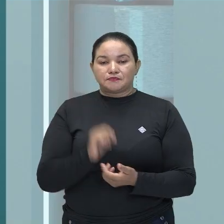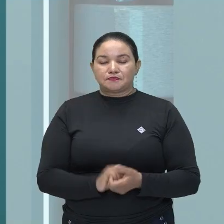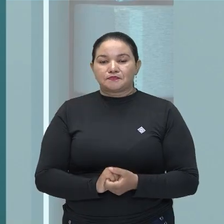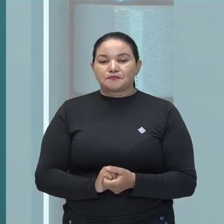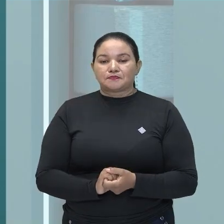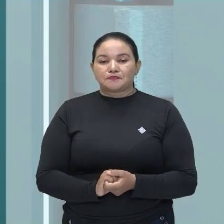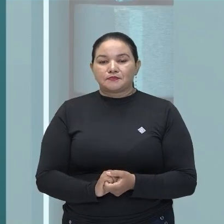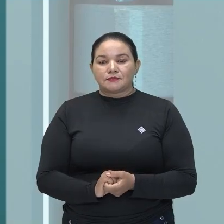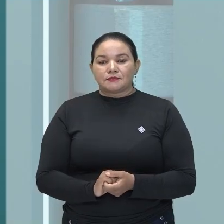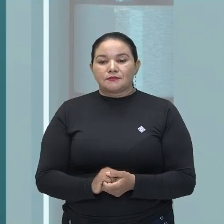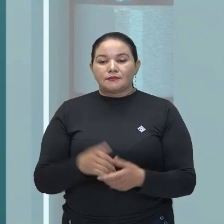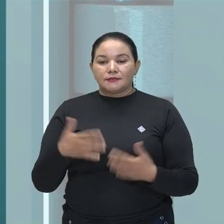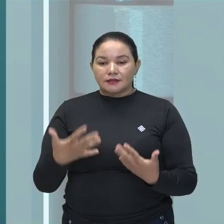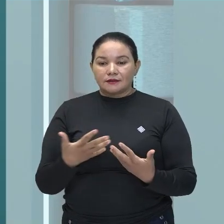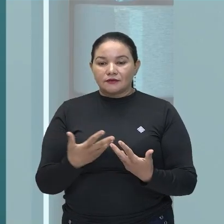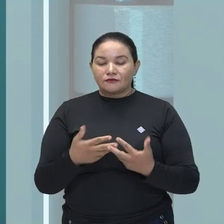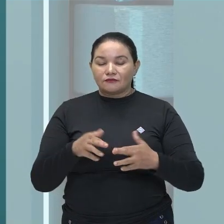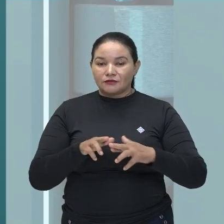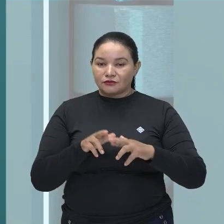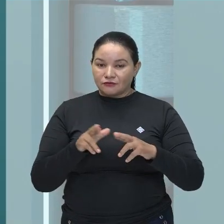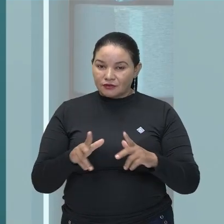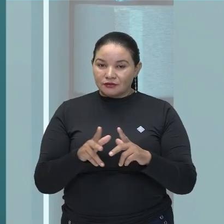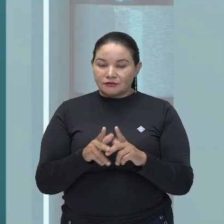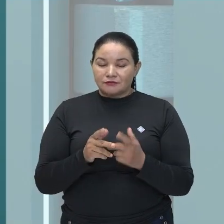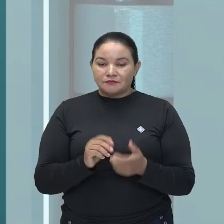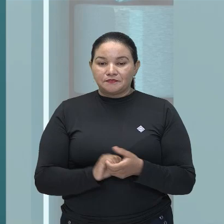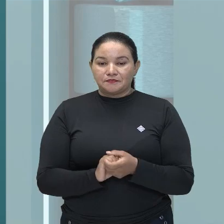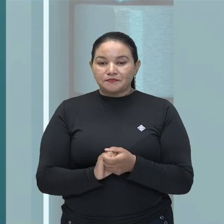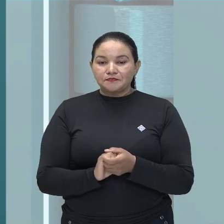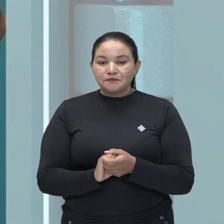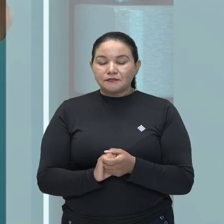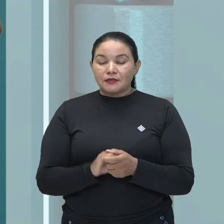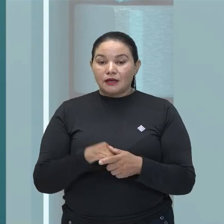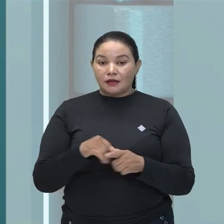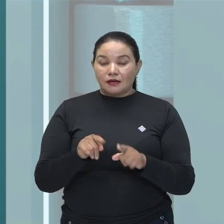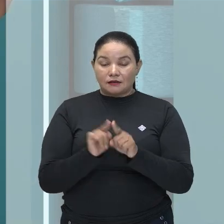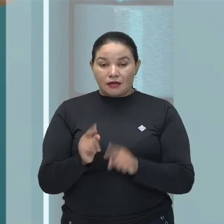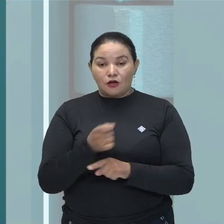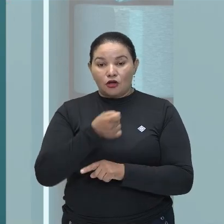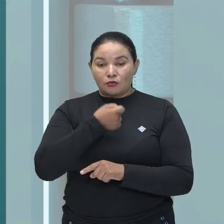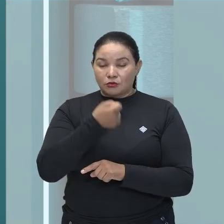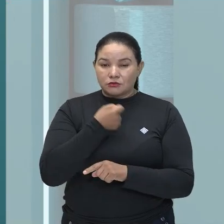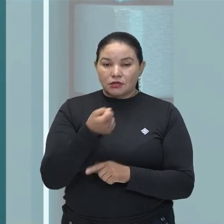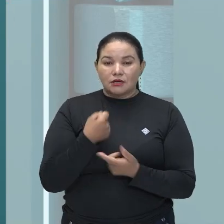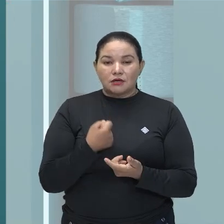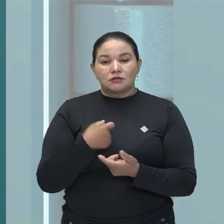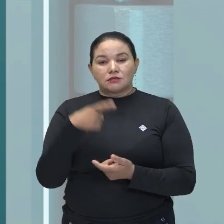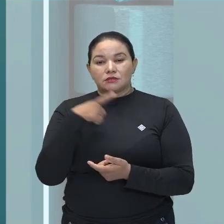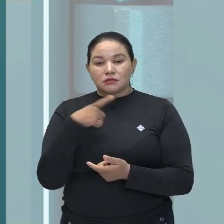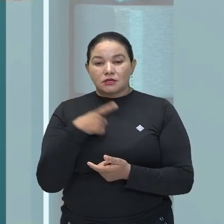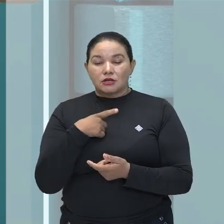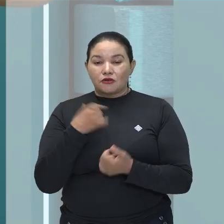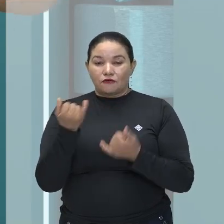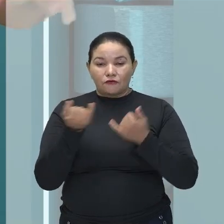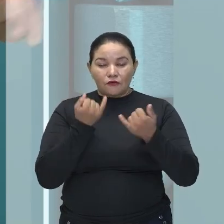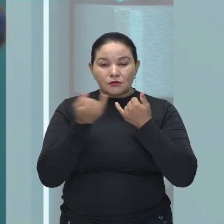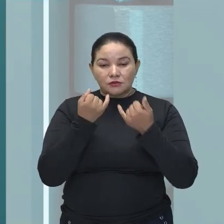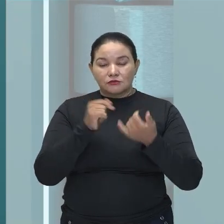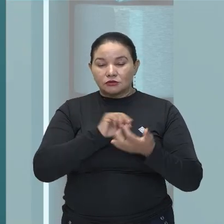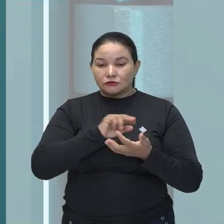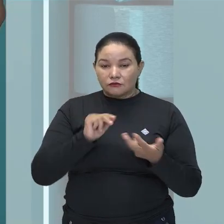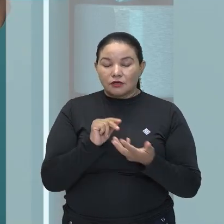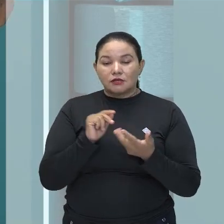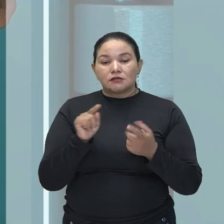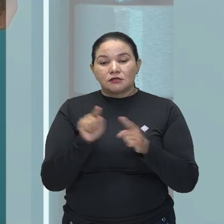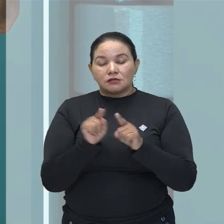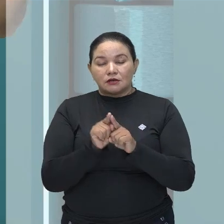Então, ela tem menos nuances. A reportagem não, ela vai trazer outras vozes, vai trazer informações de